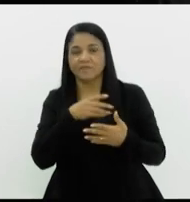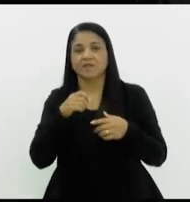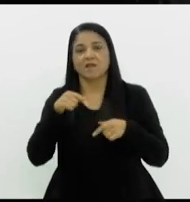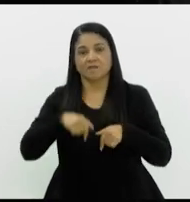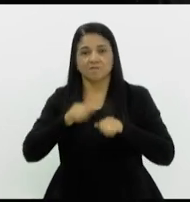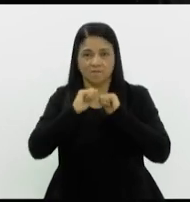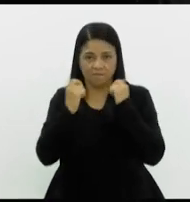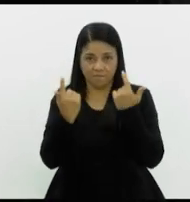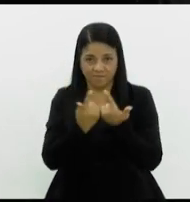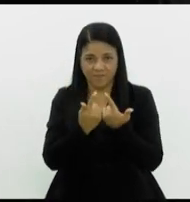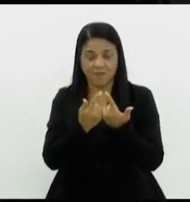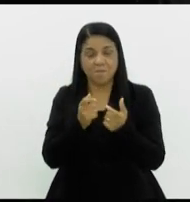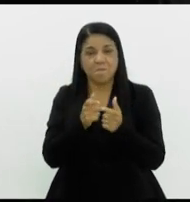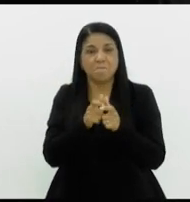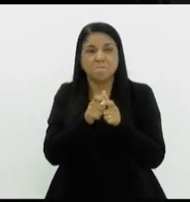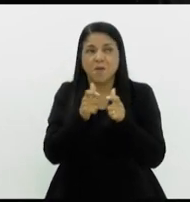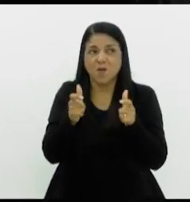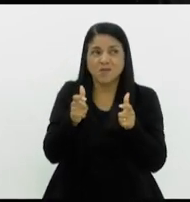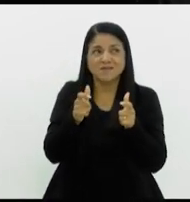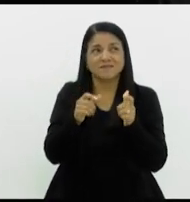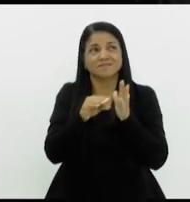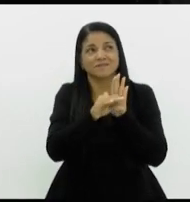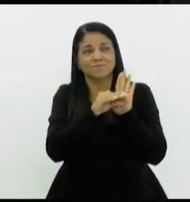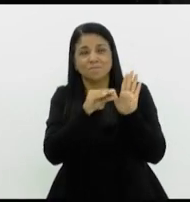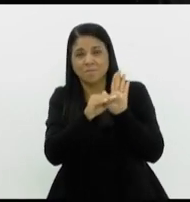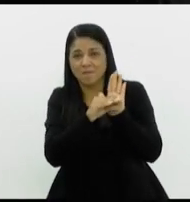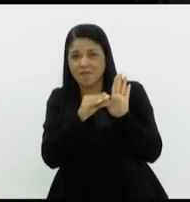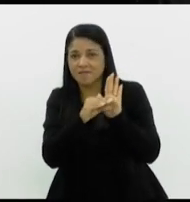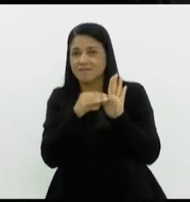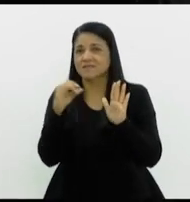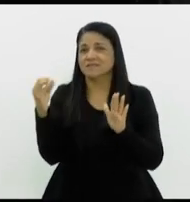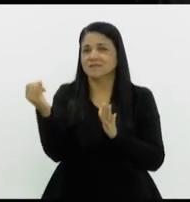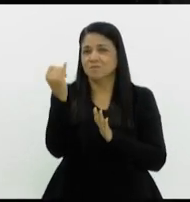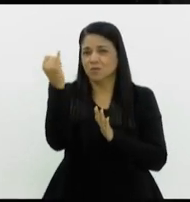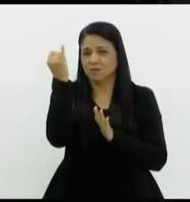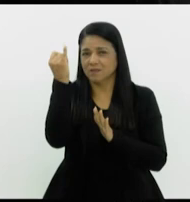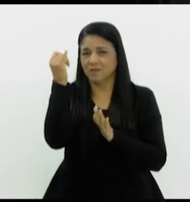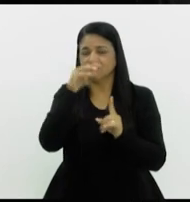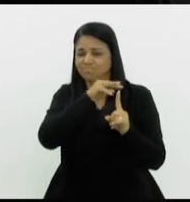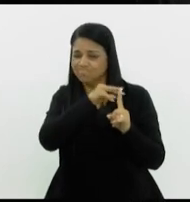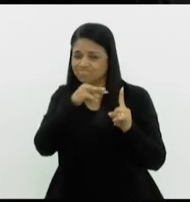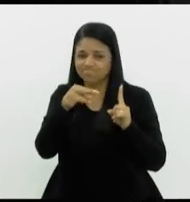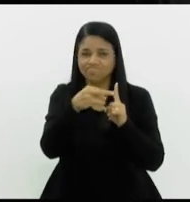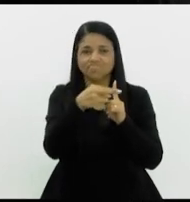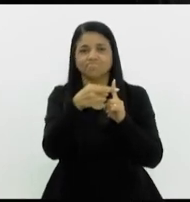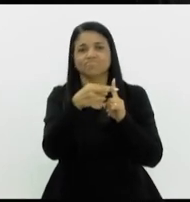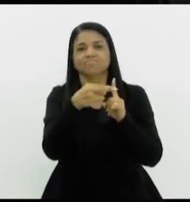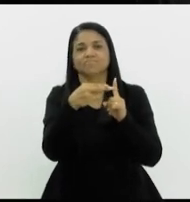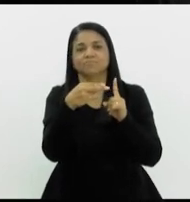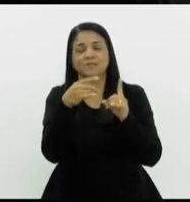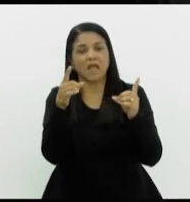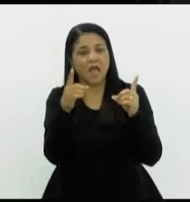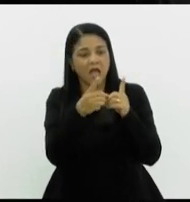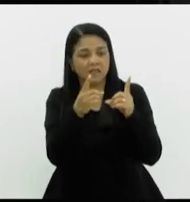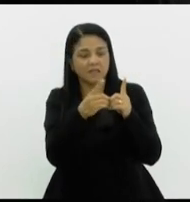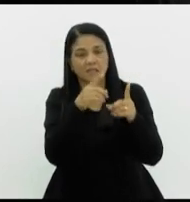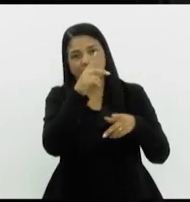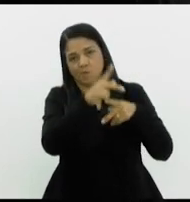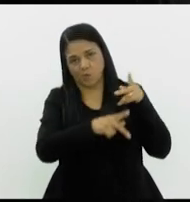grande maioria das vezes, emendas importantes que visam atender as necessidades básicas de nossa